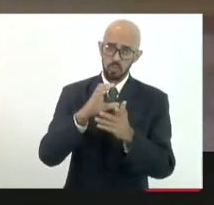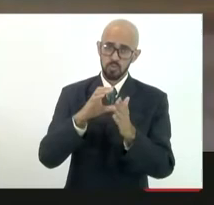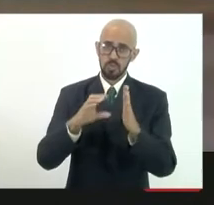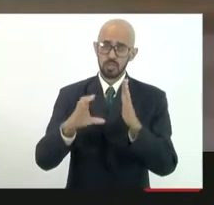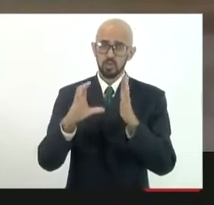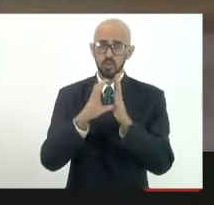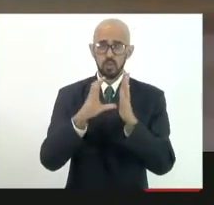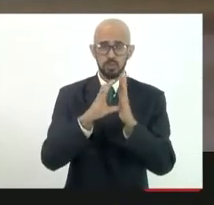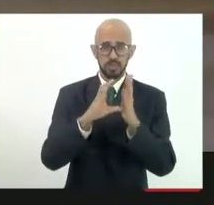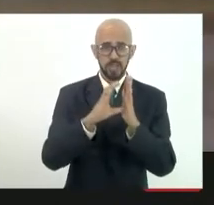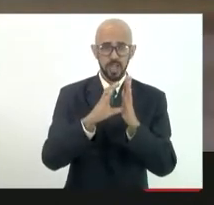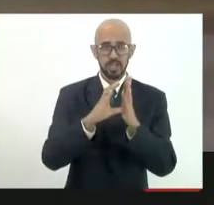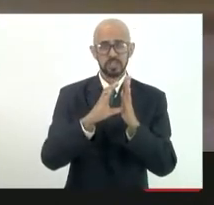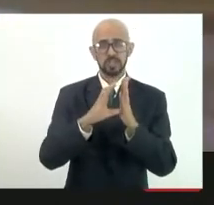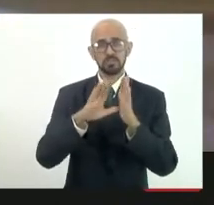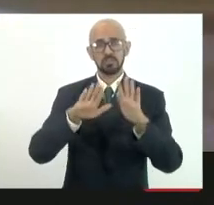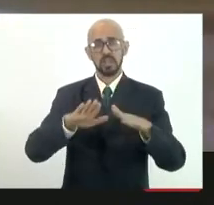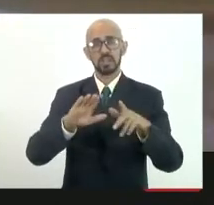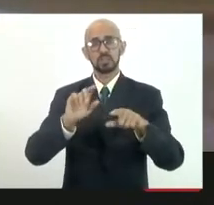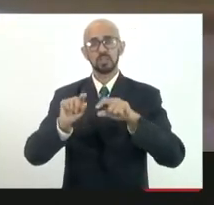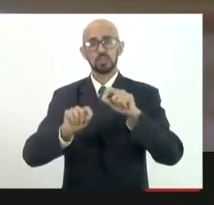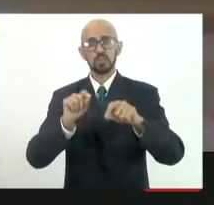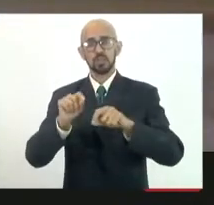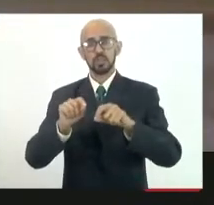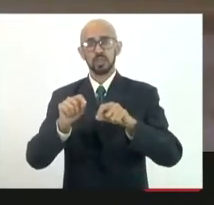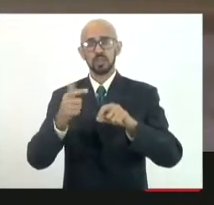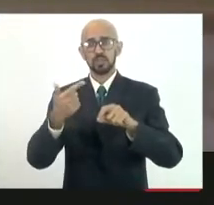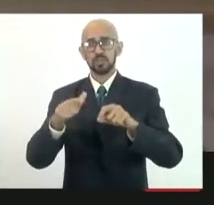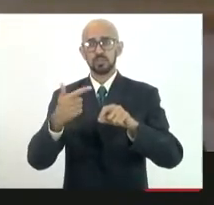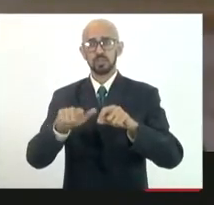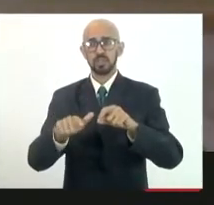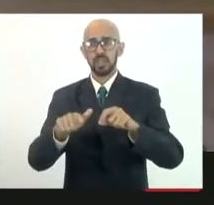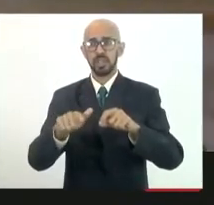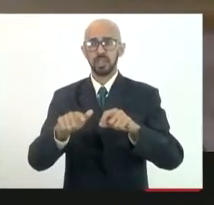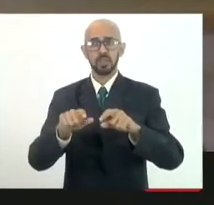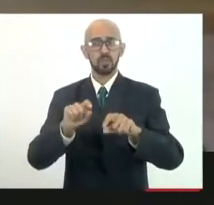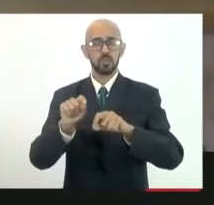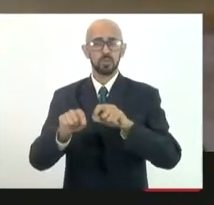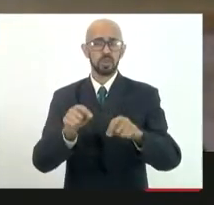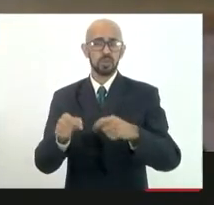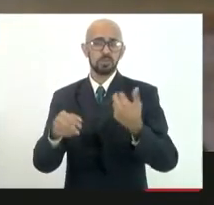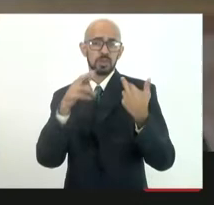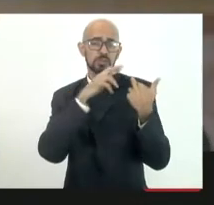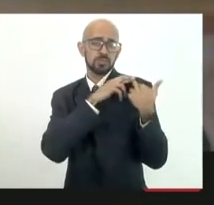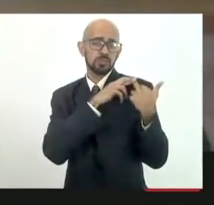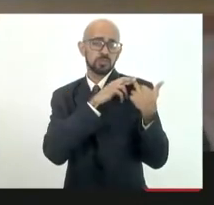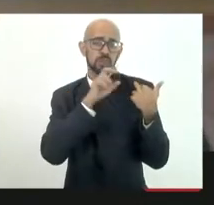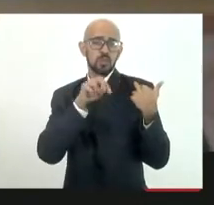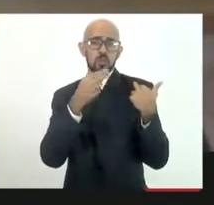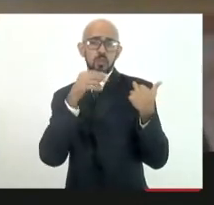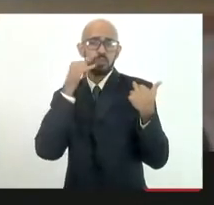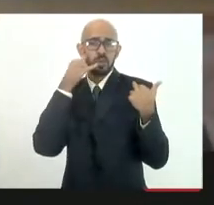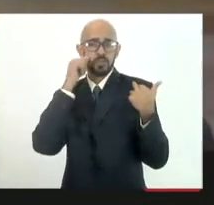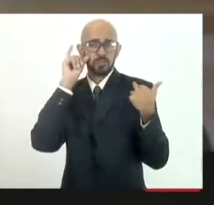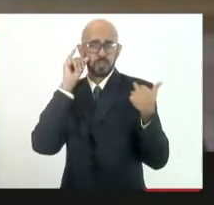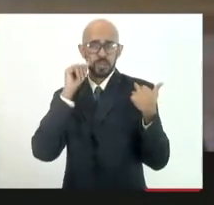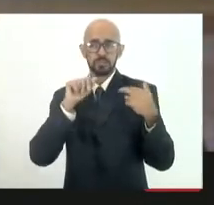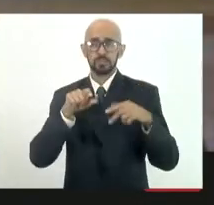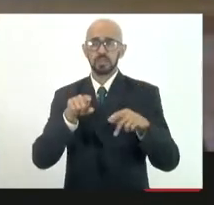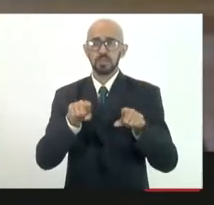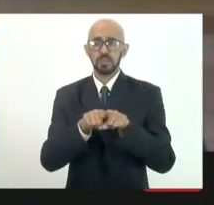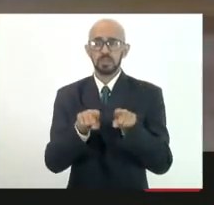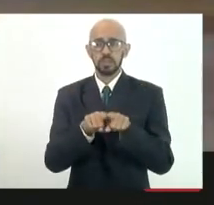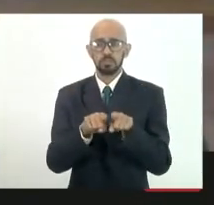não aparece nem do ponto de vista da responsabilização, nem do ponto de vista preventivo. E aí nós ficamos sem